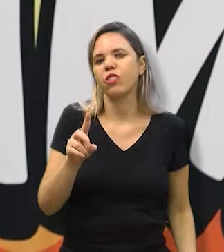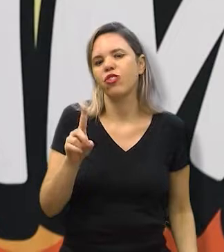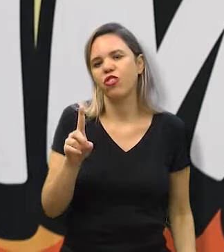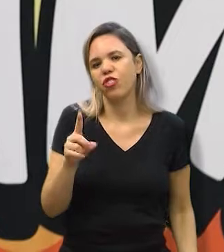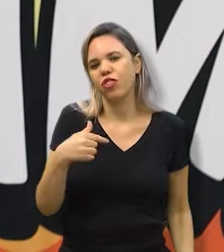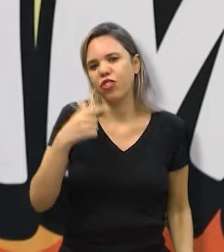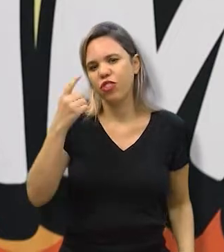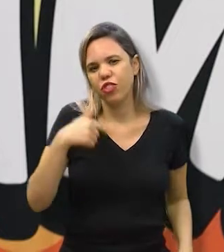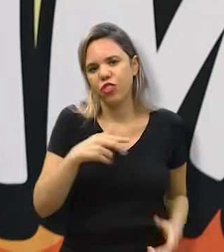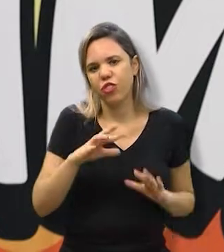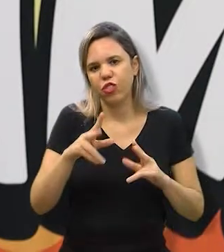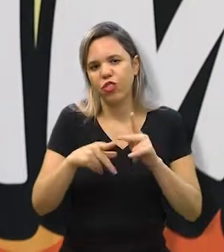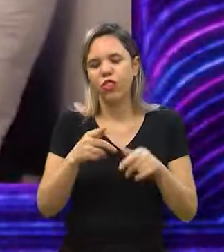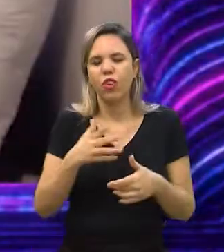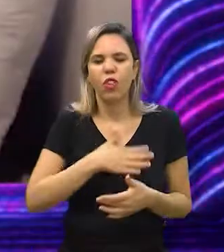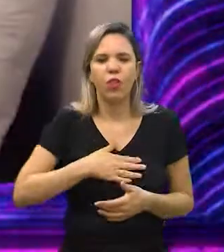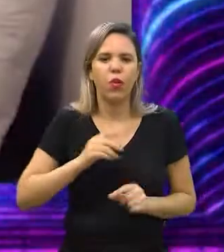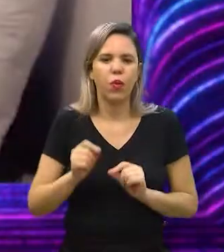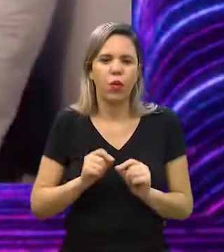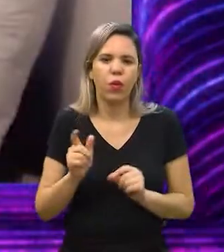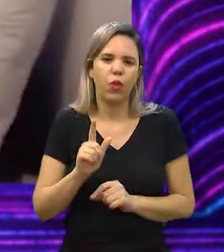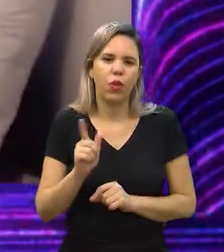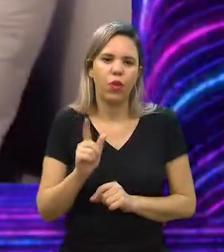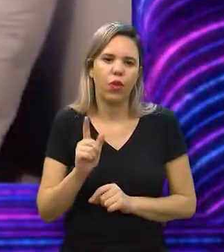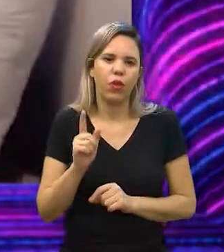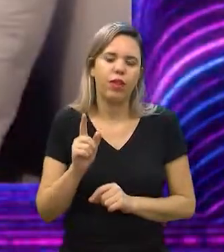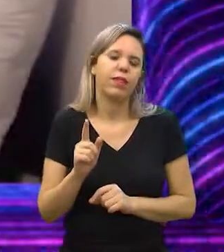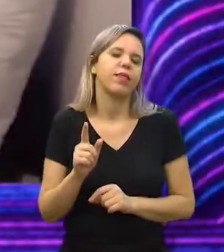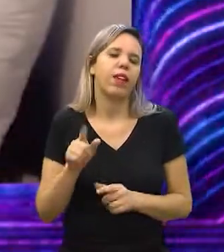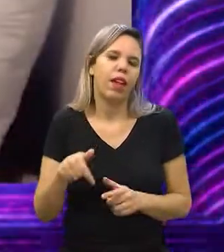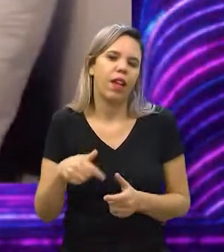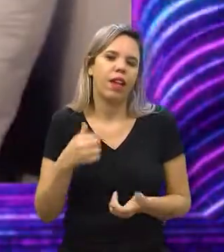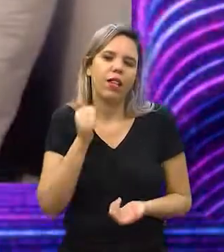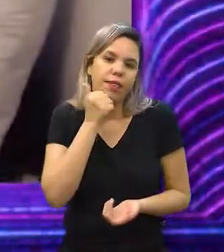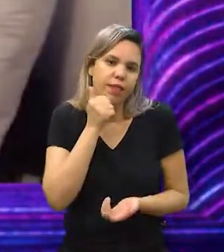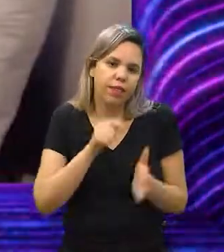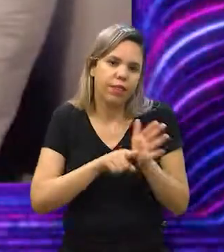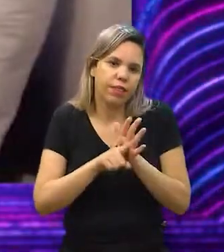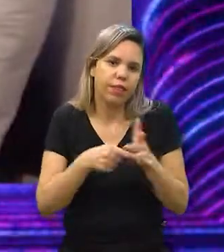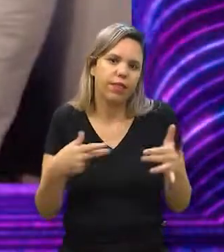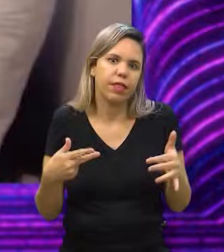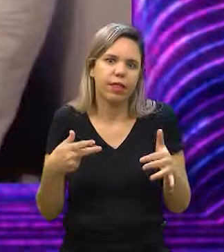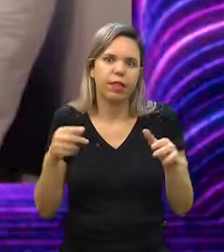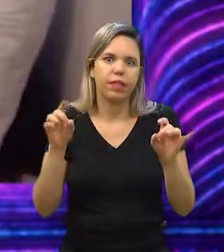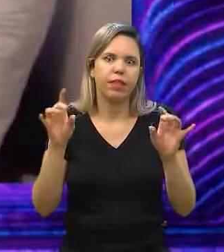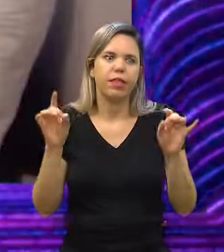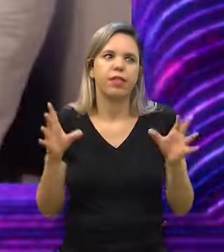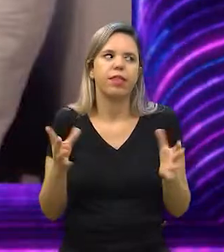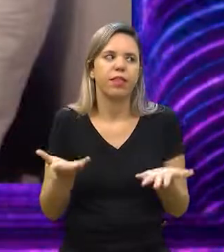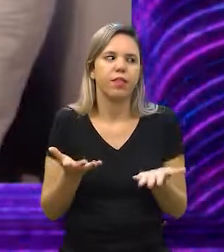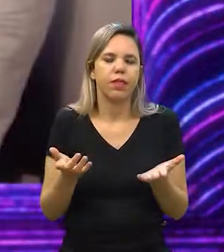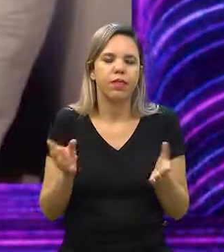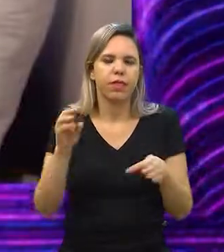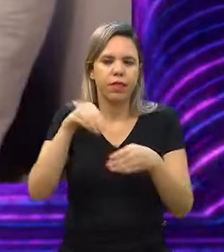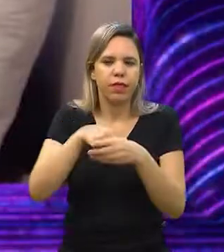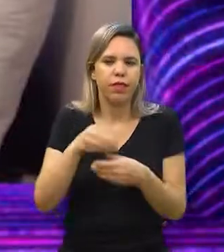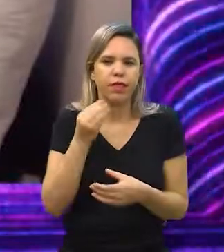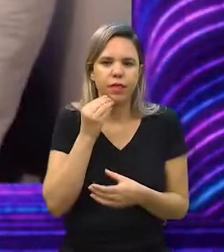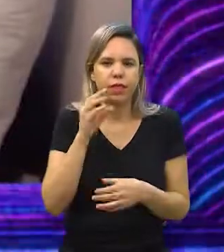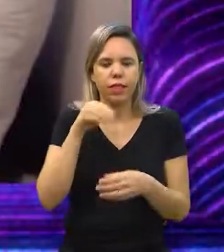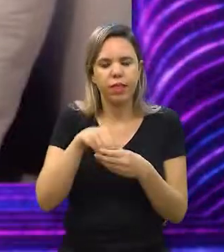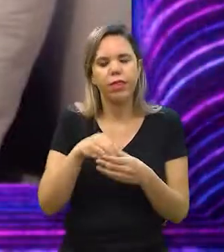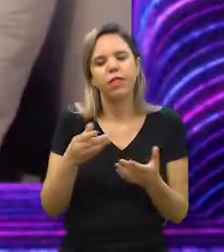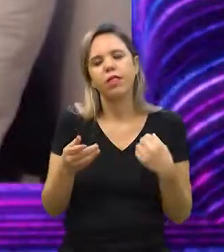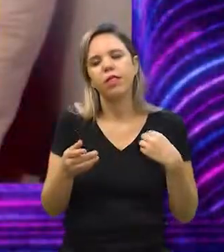nerd, aquela coisa que todo nerd gosta, é claro, de ficção científica. Então, eu queria uma brecha dentro da